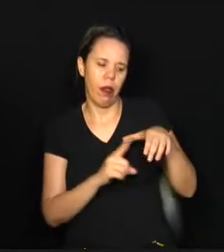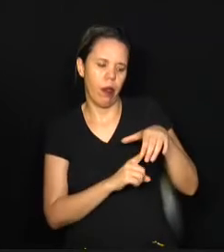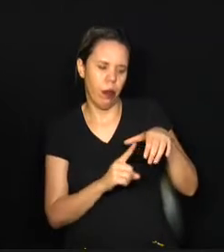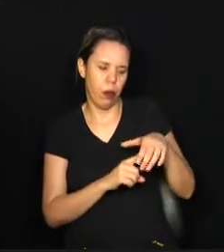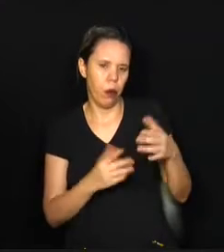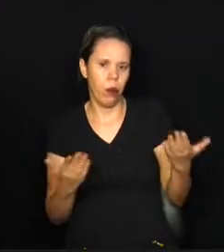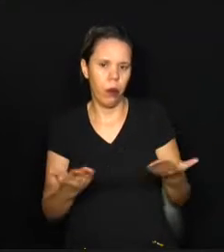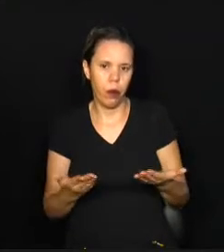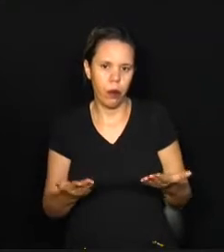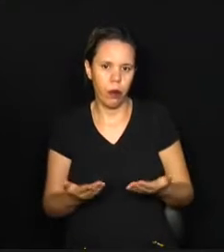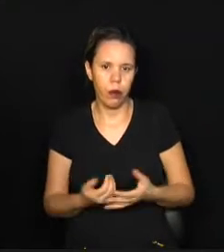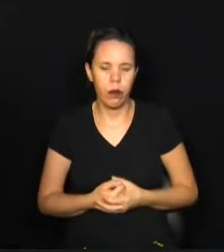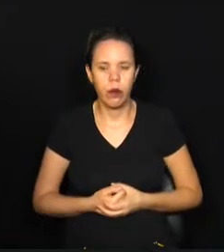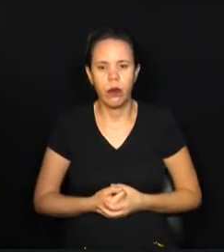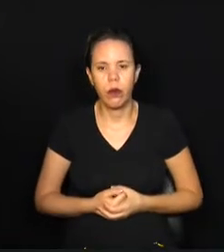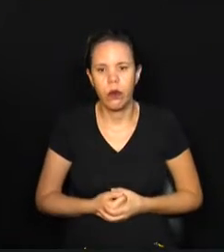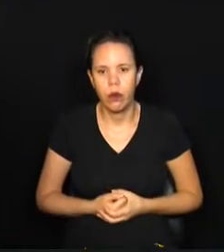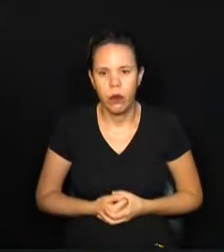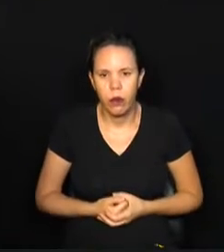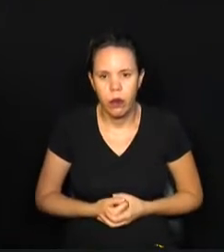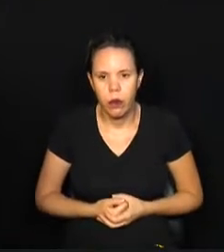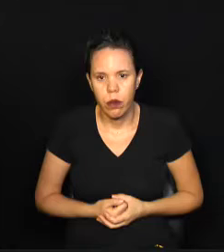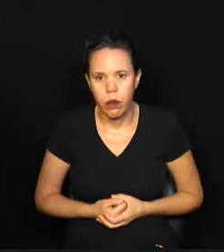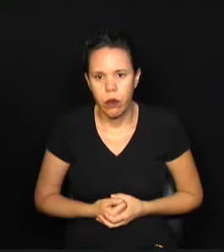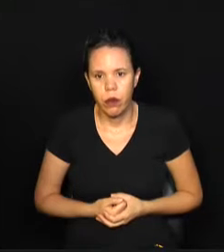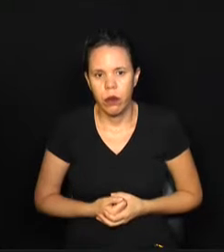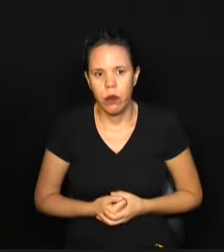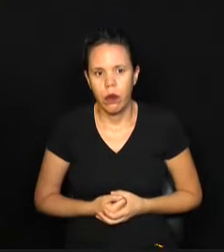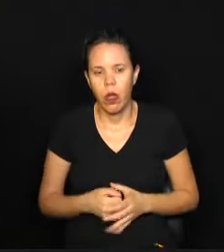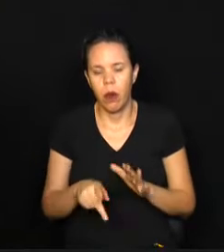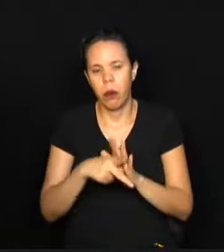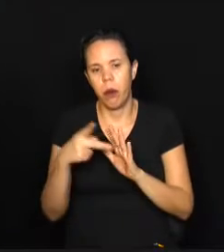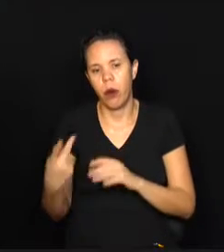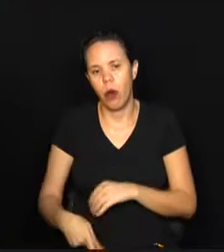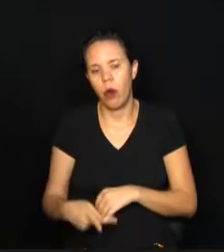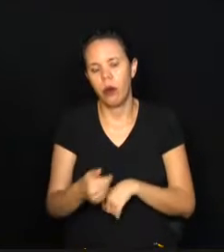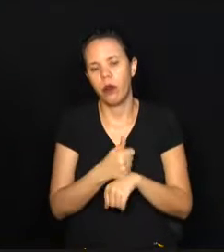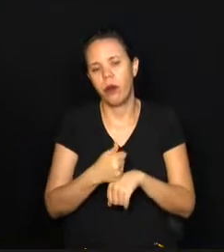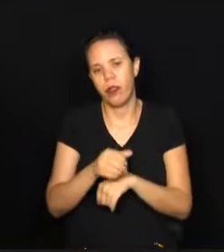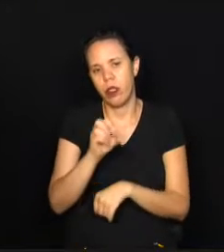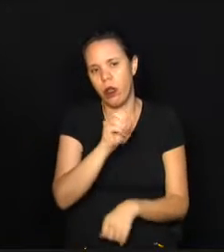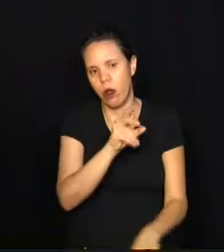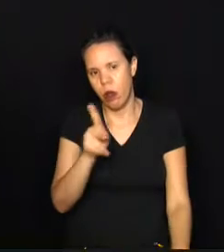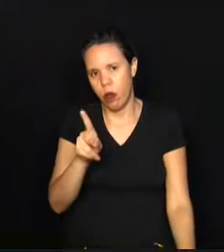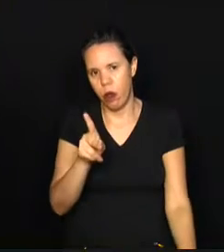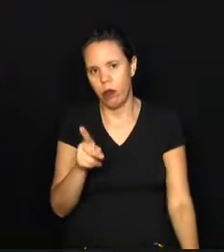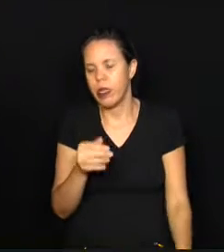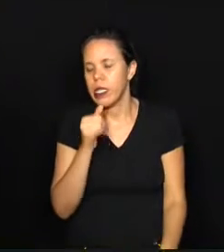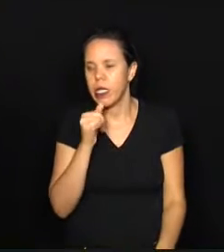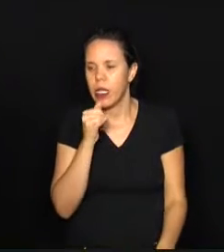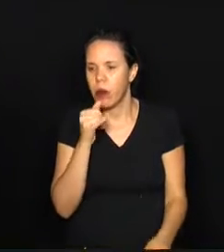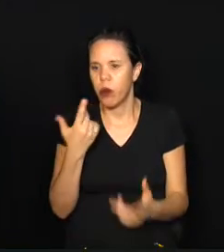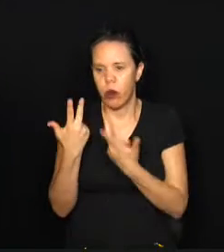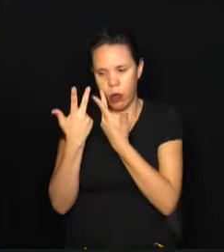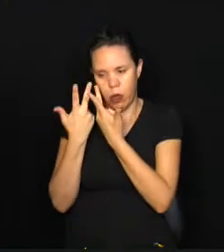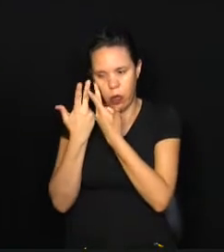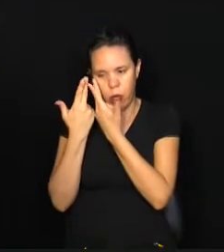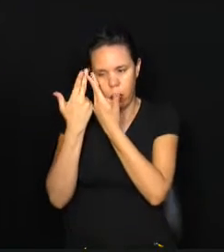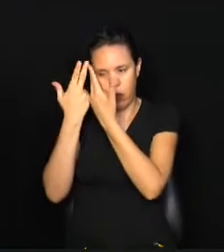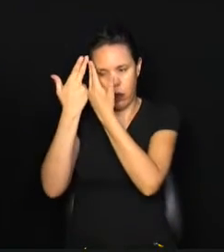hoje e praticamente é o do optometrista. A parte de cirurgia, medicina,